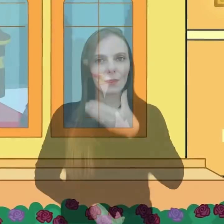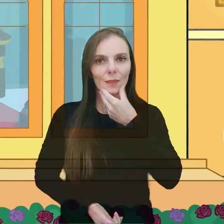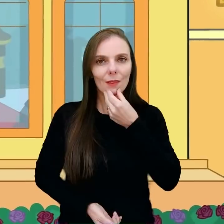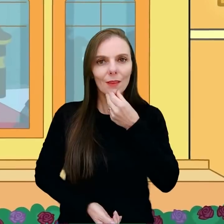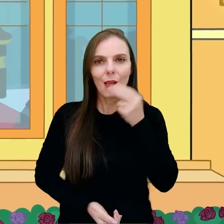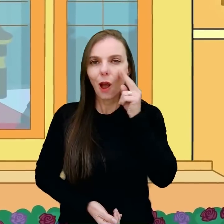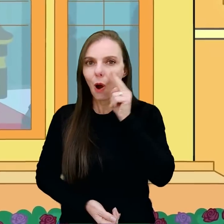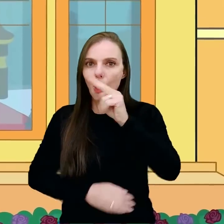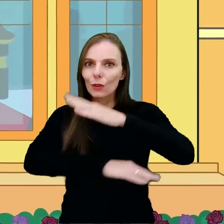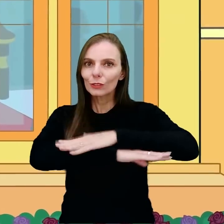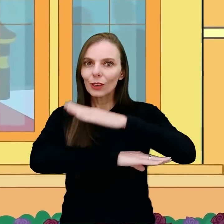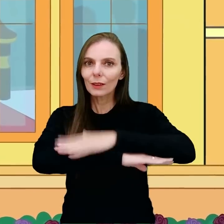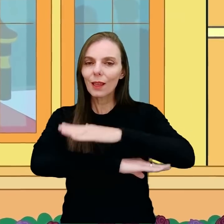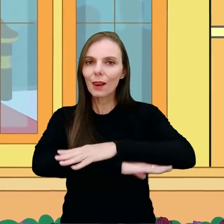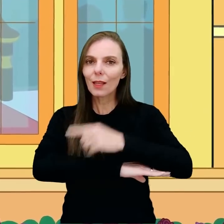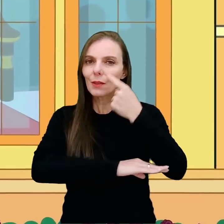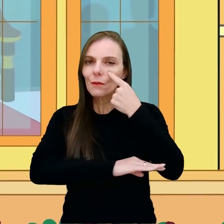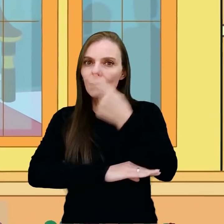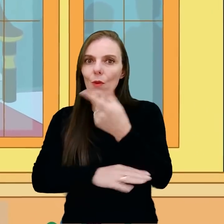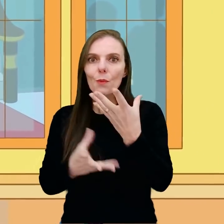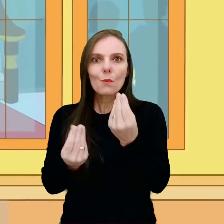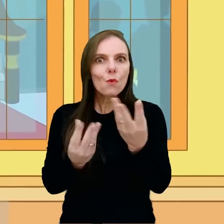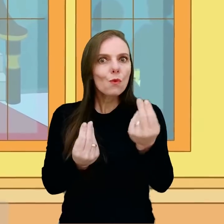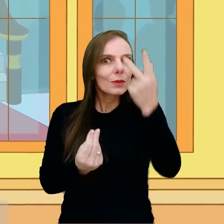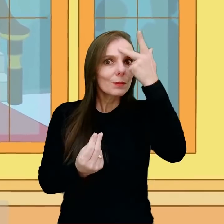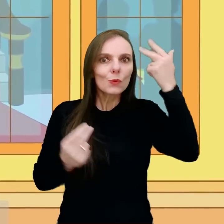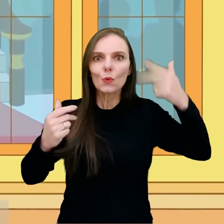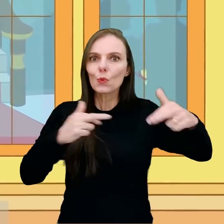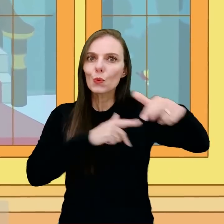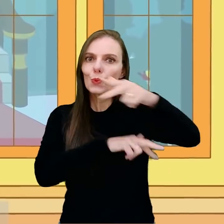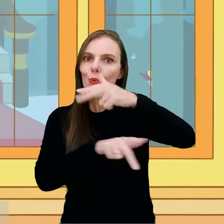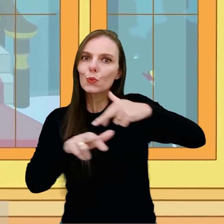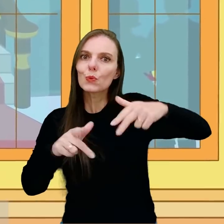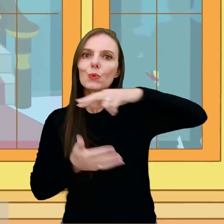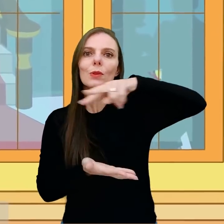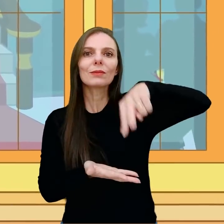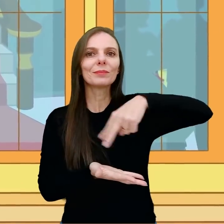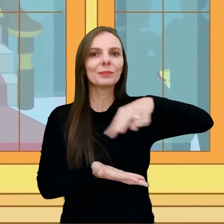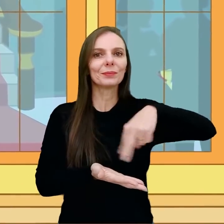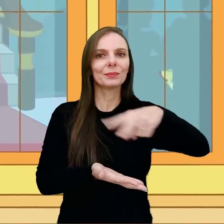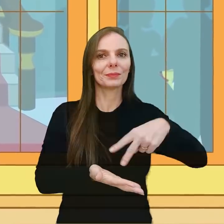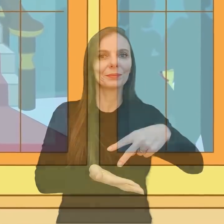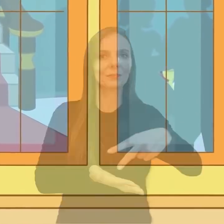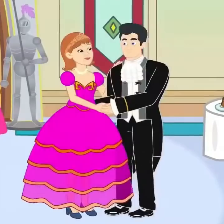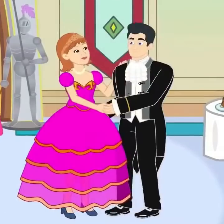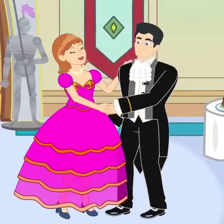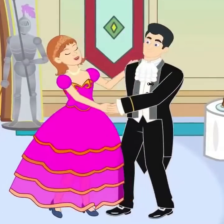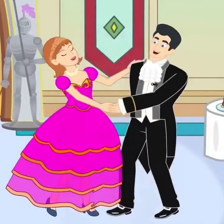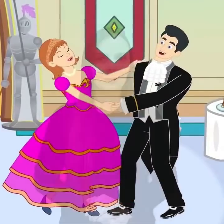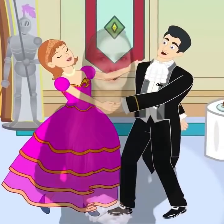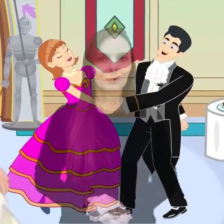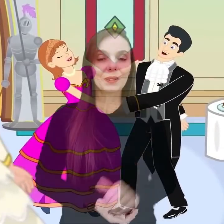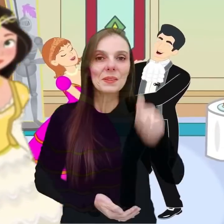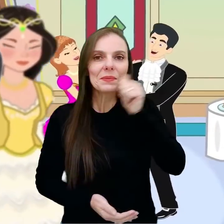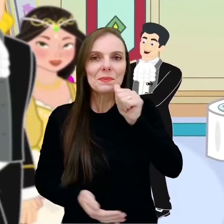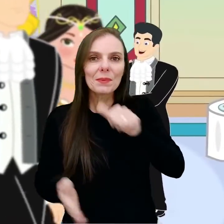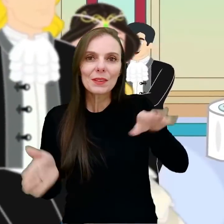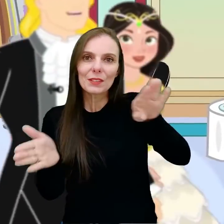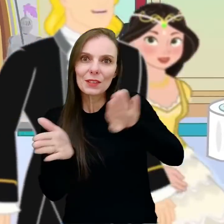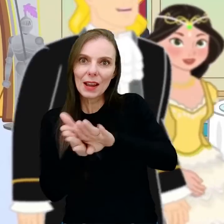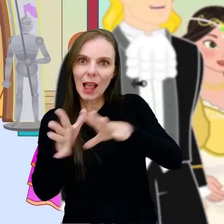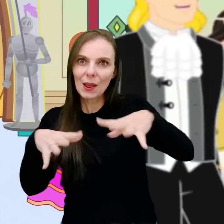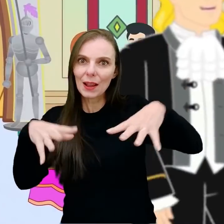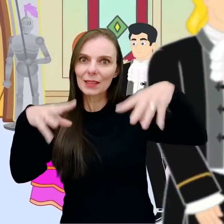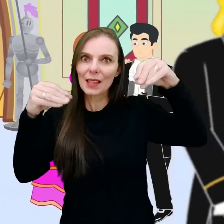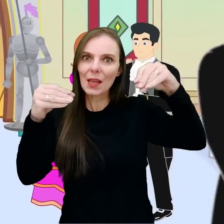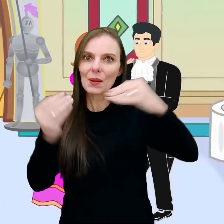Quando o jovem olhou pela janela, ele viu muitas pessoas dançando. E assim que chegaram